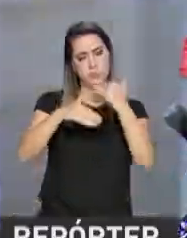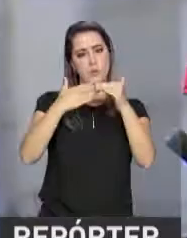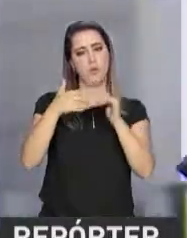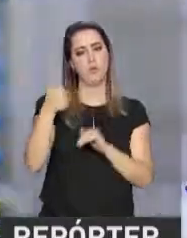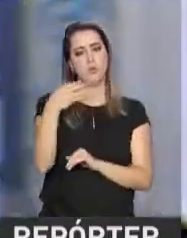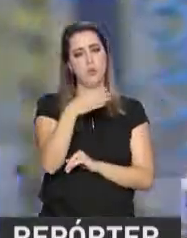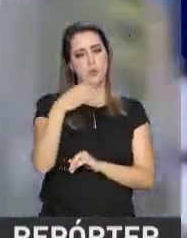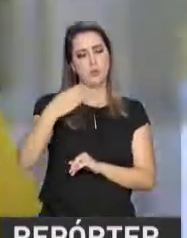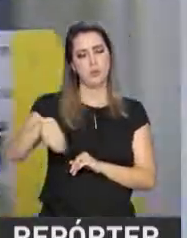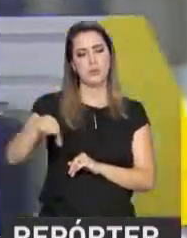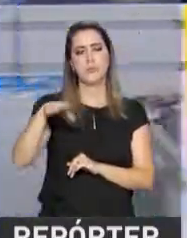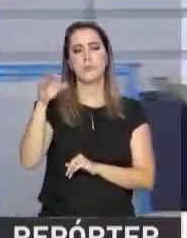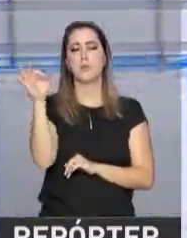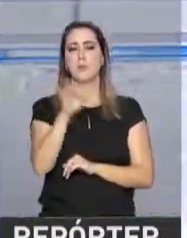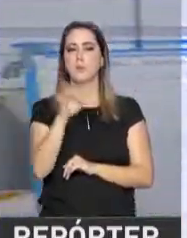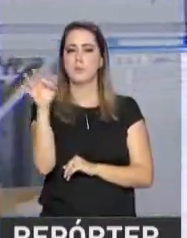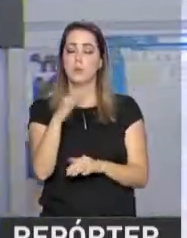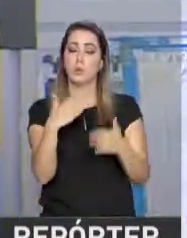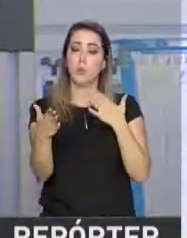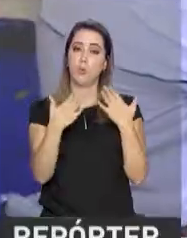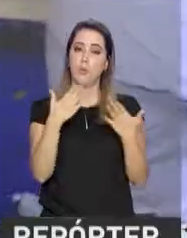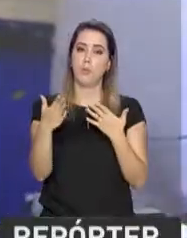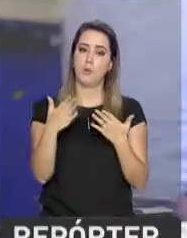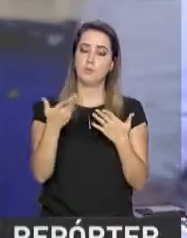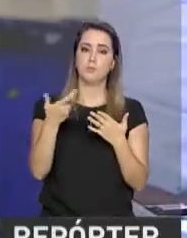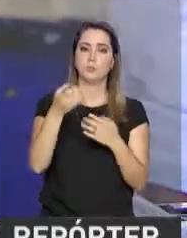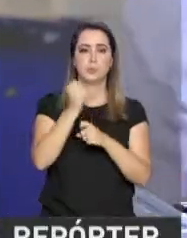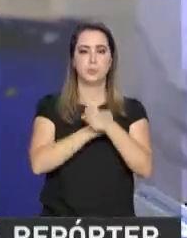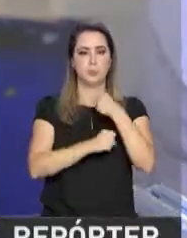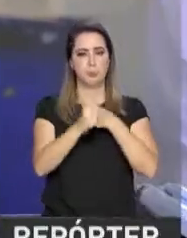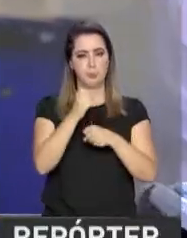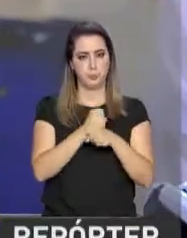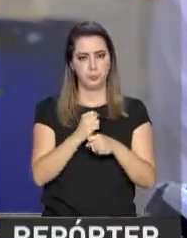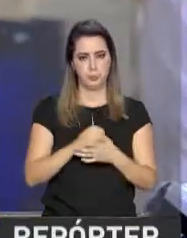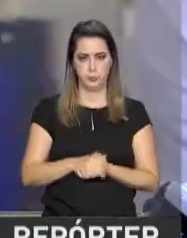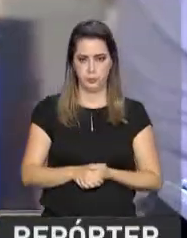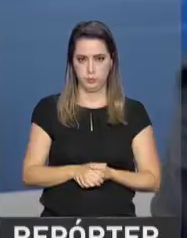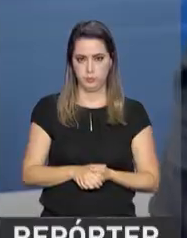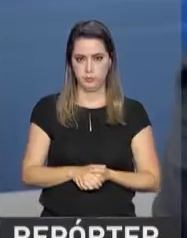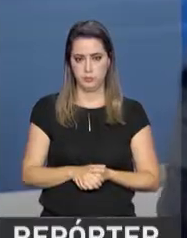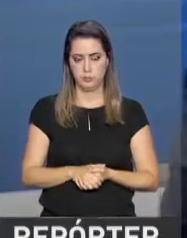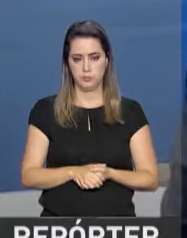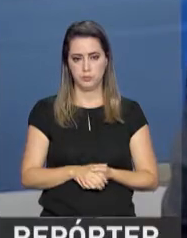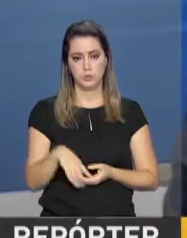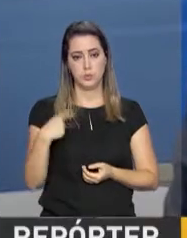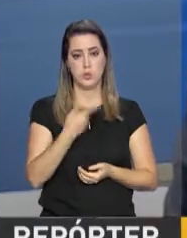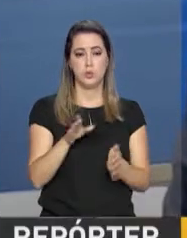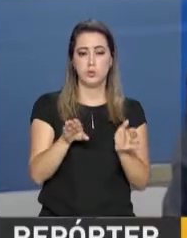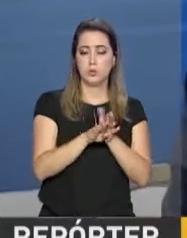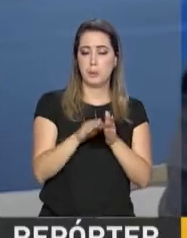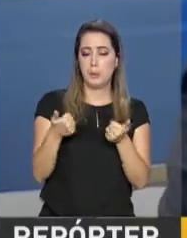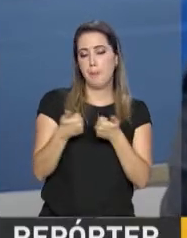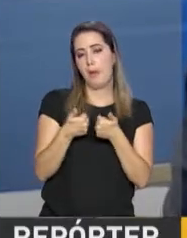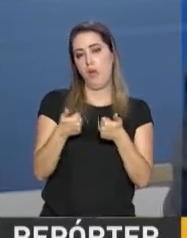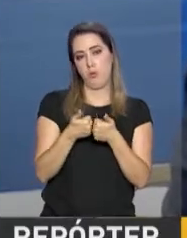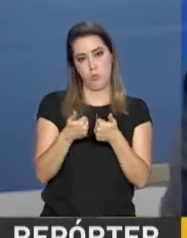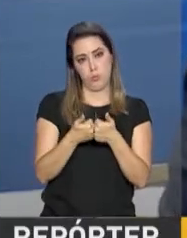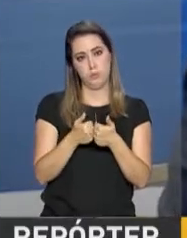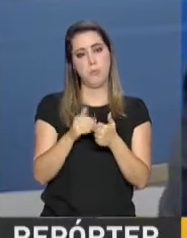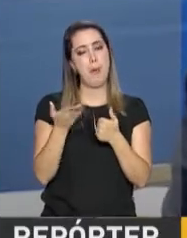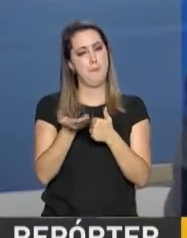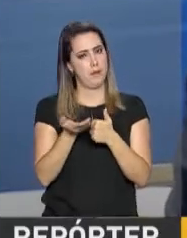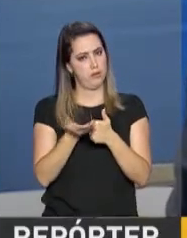de 14,5% na comparação com o igual período de 2017. Já estamos chegando muito próximo à